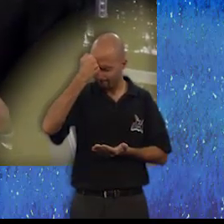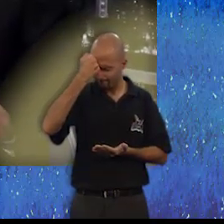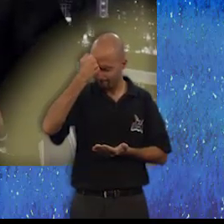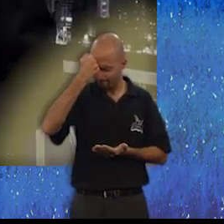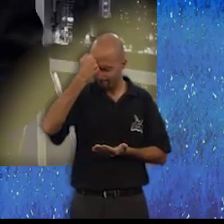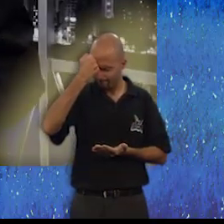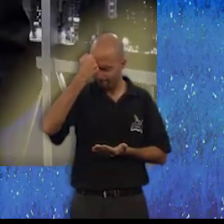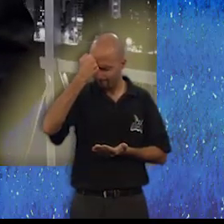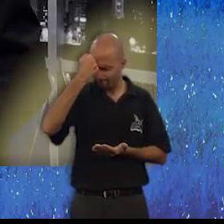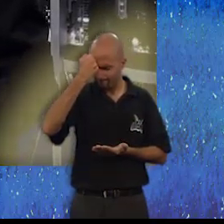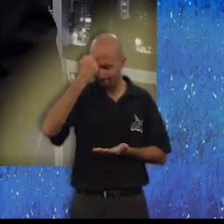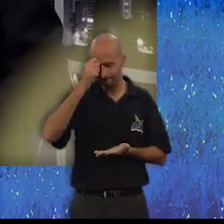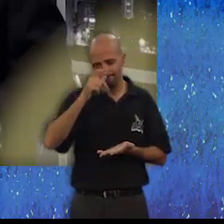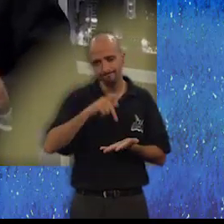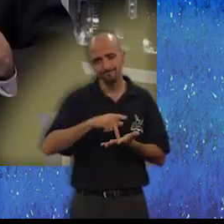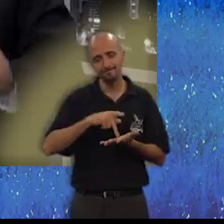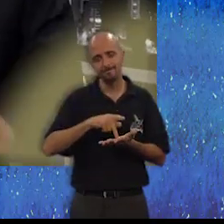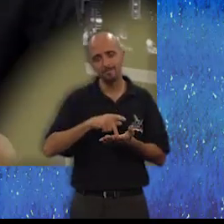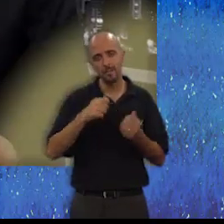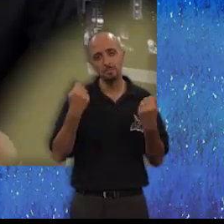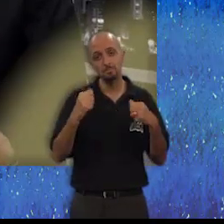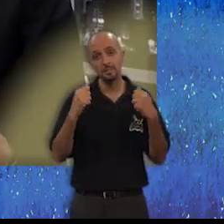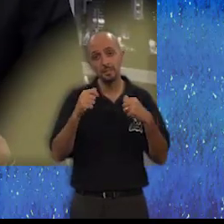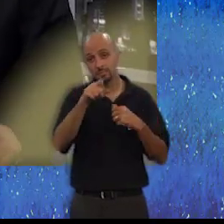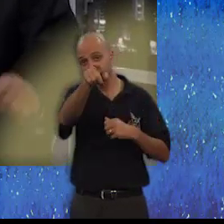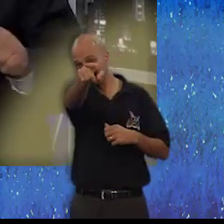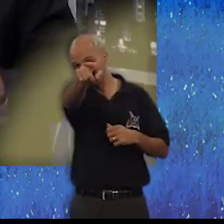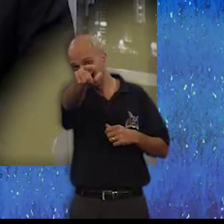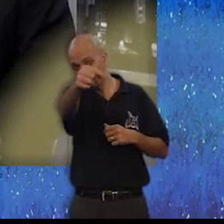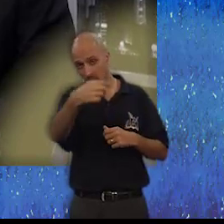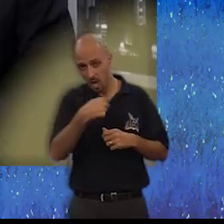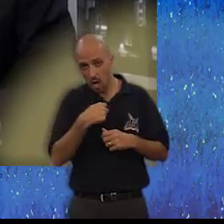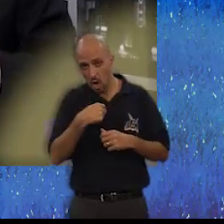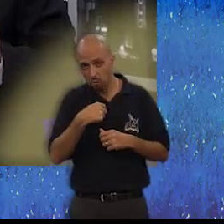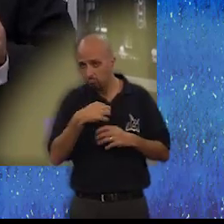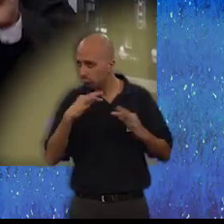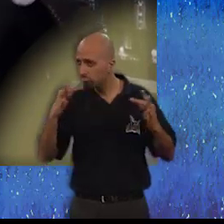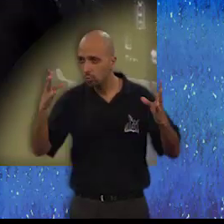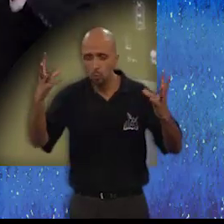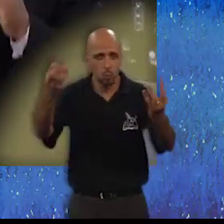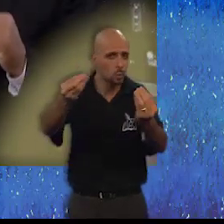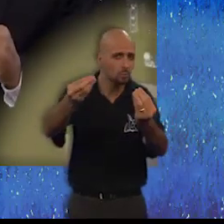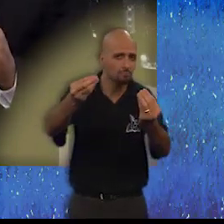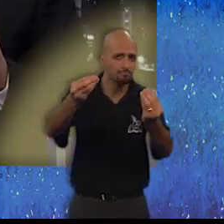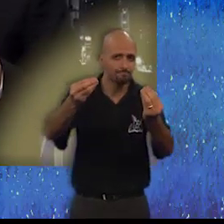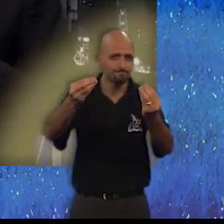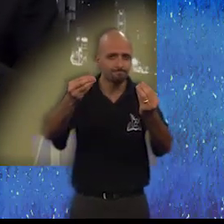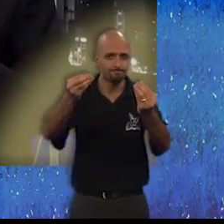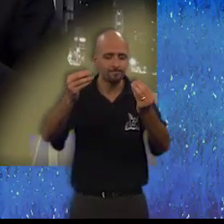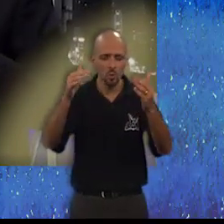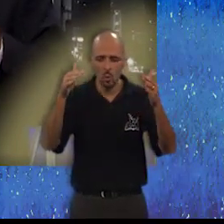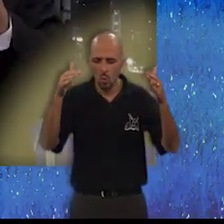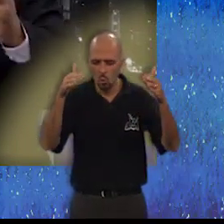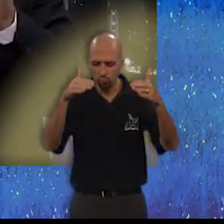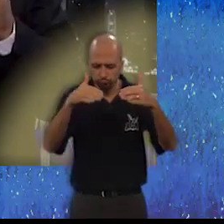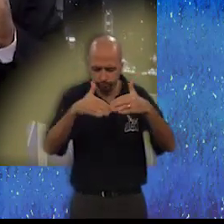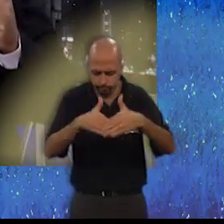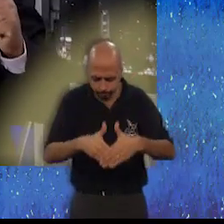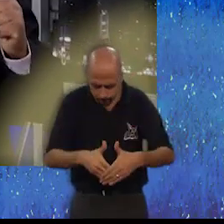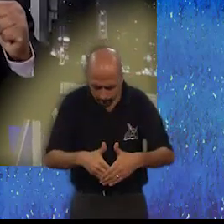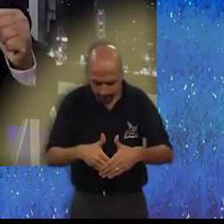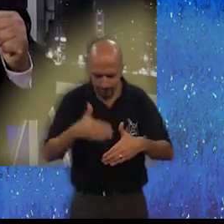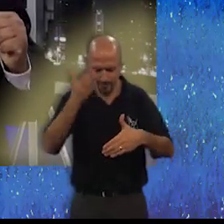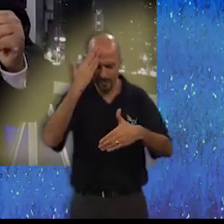seguinte situação: é preciso humilhar-se. E esse humilhar-se significa reconhecer